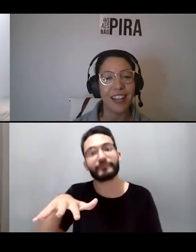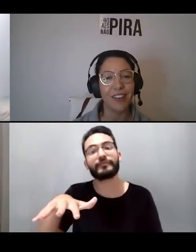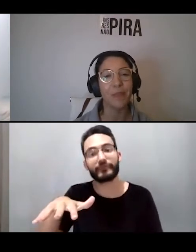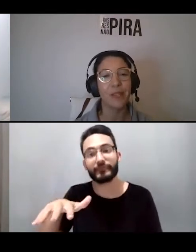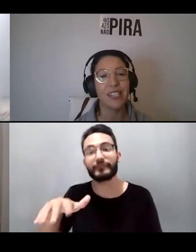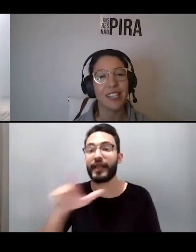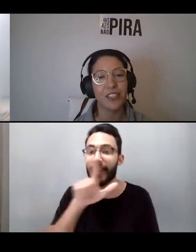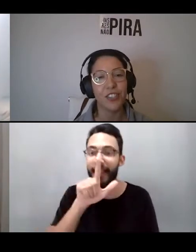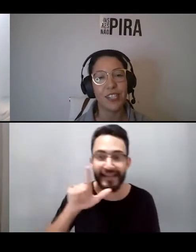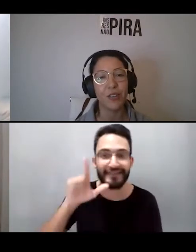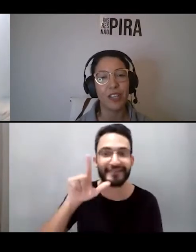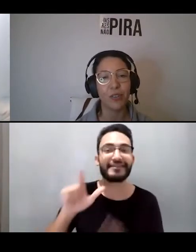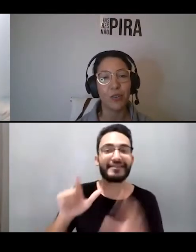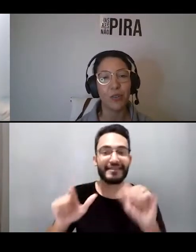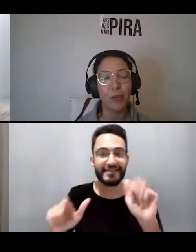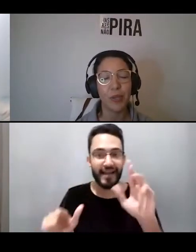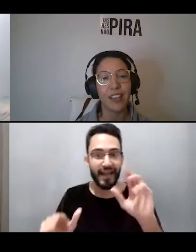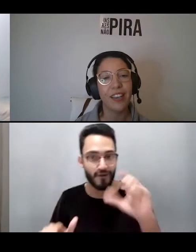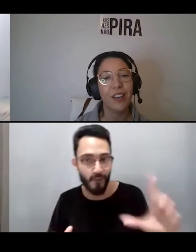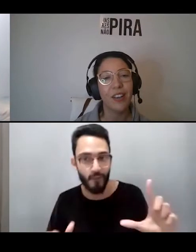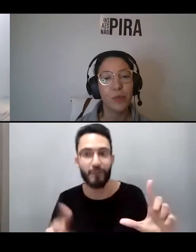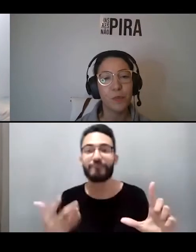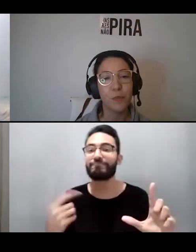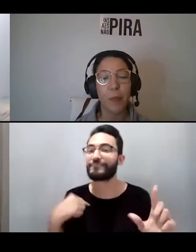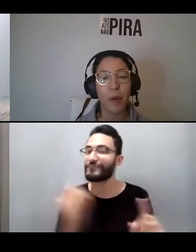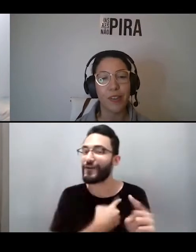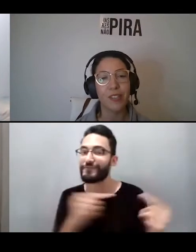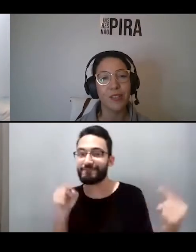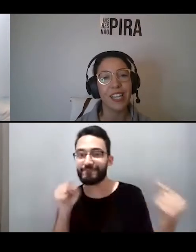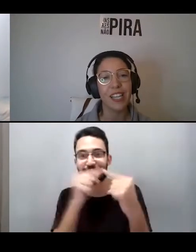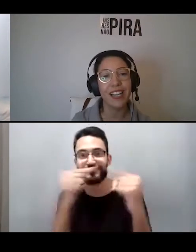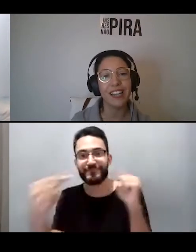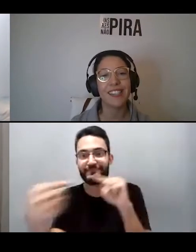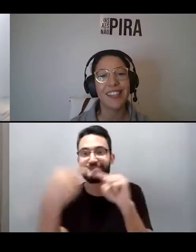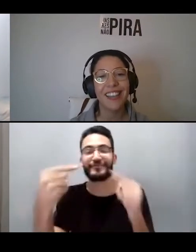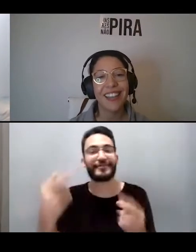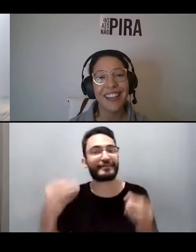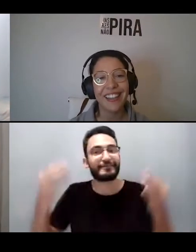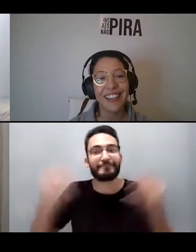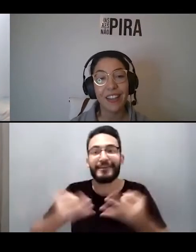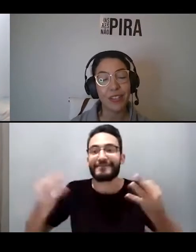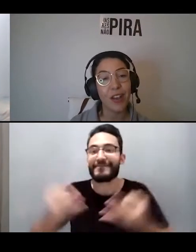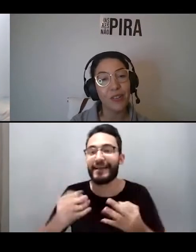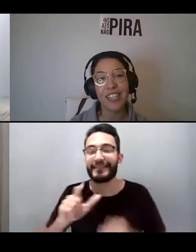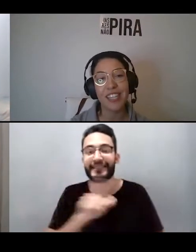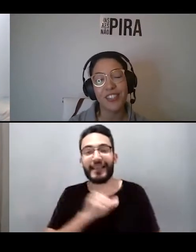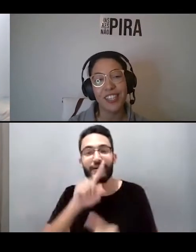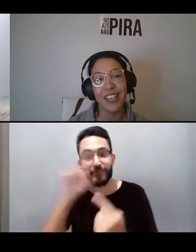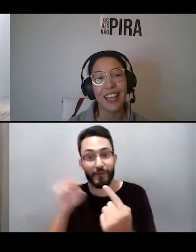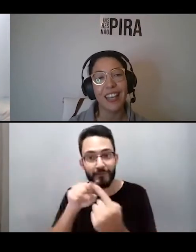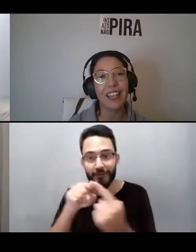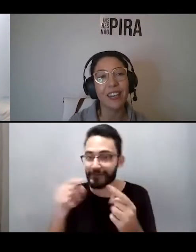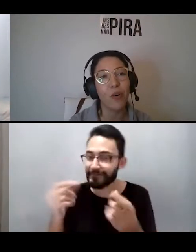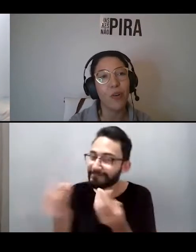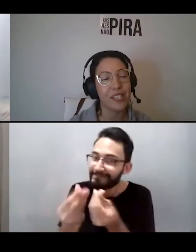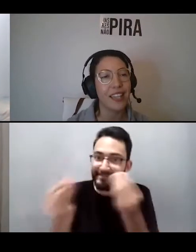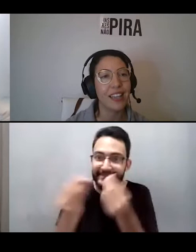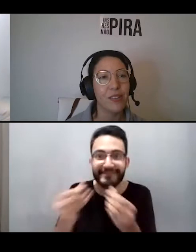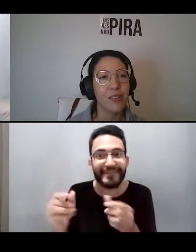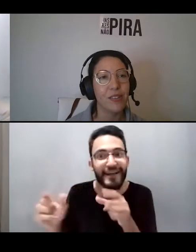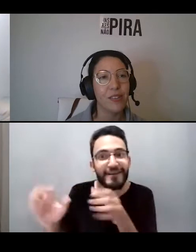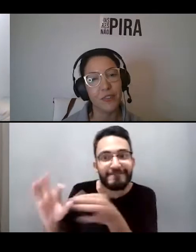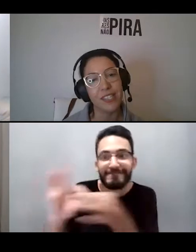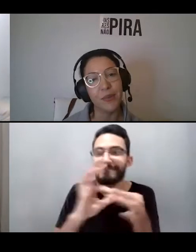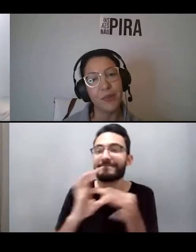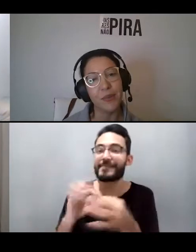Letícia, Carol e Priscila, a gente se conectou porque os propósitos aí, eles têm total sinergia, né? E com a